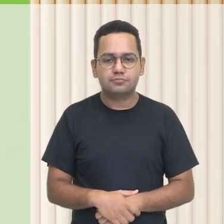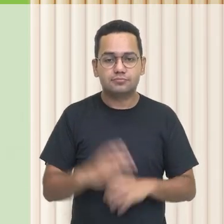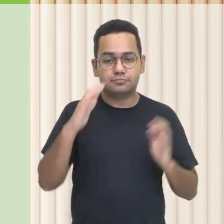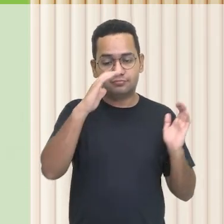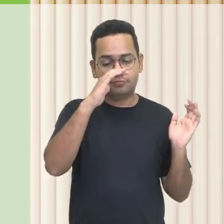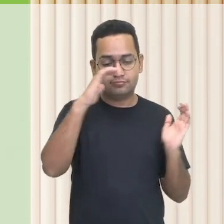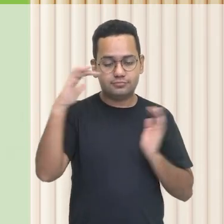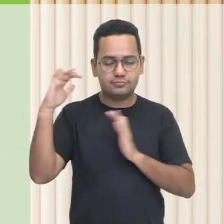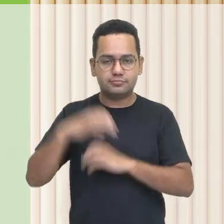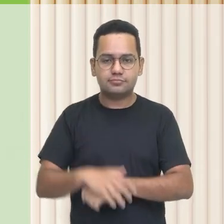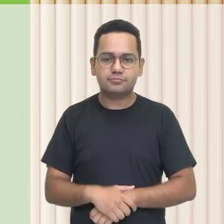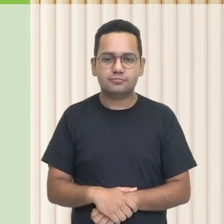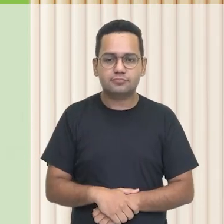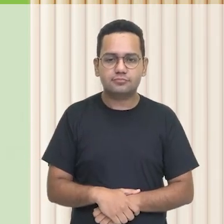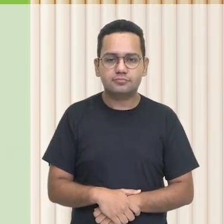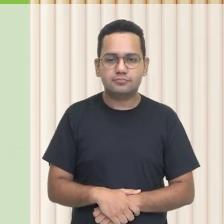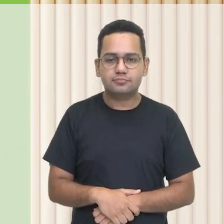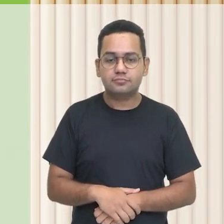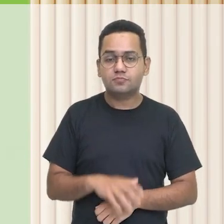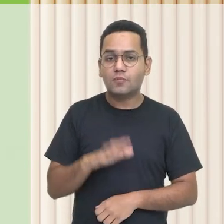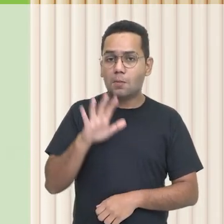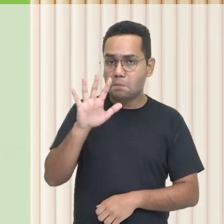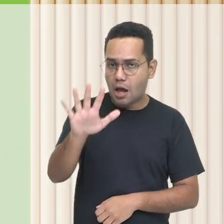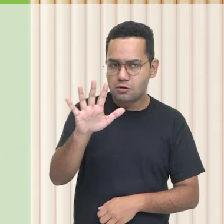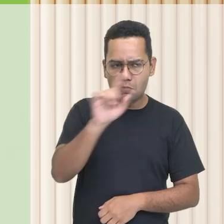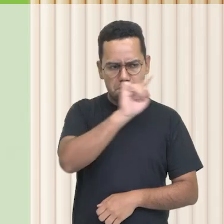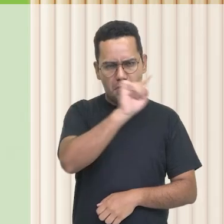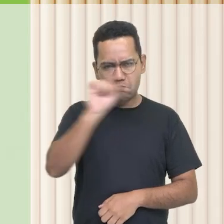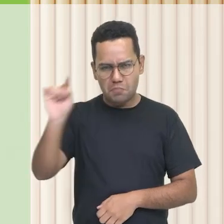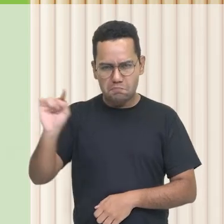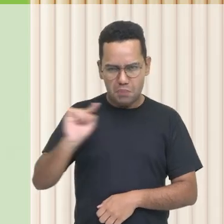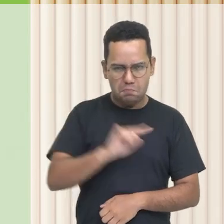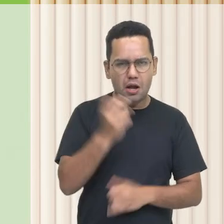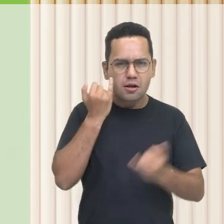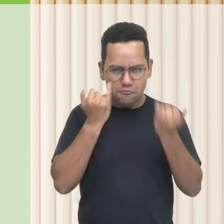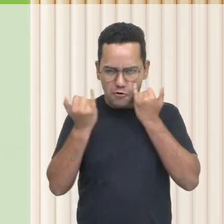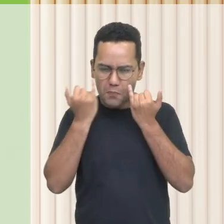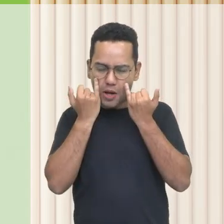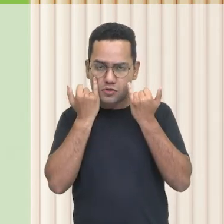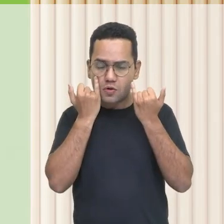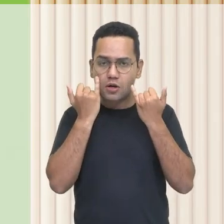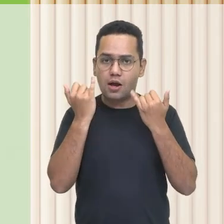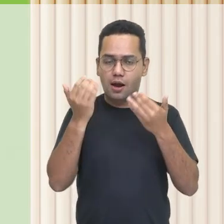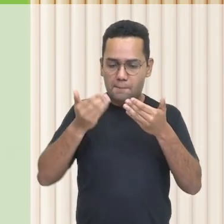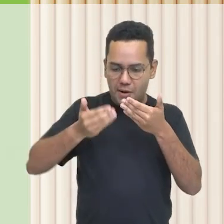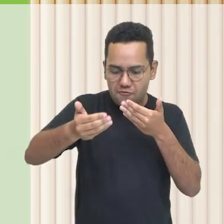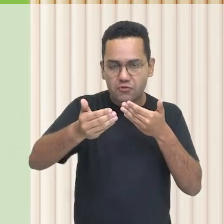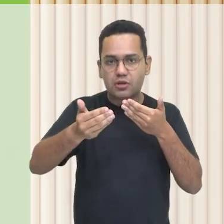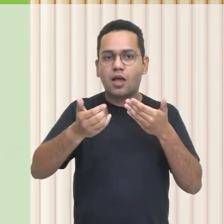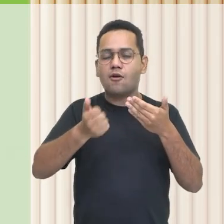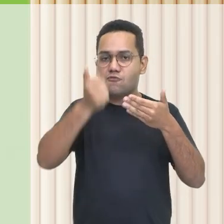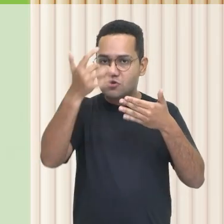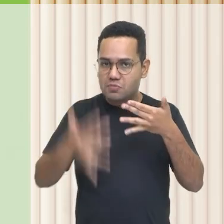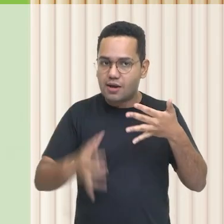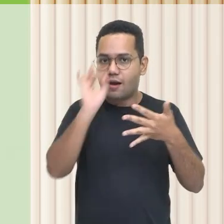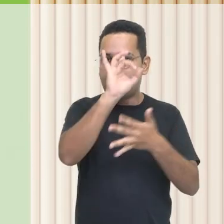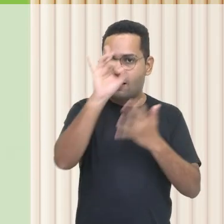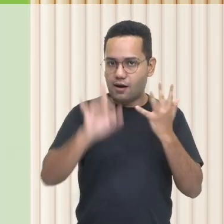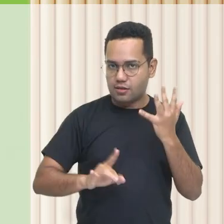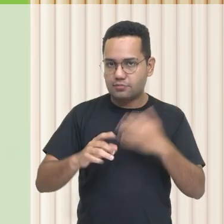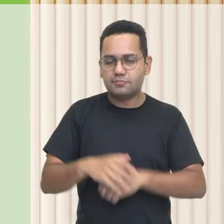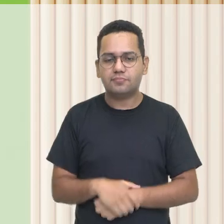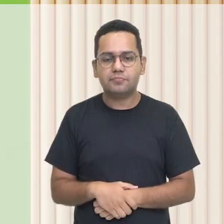agora eh ver cada um destes e eu quero deixar muito a recomendação para vocês que estes